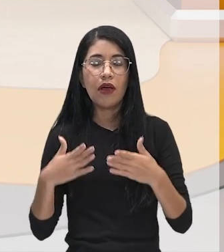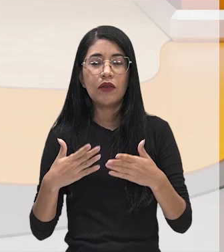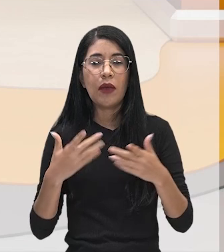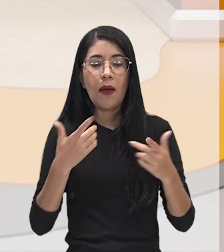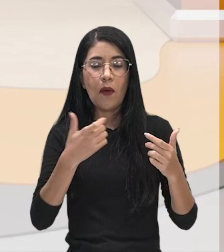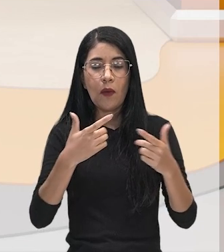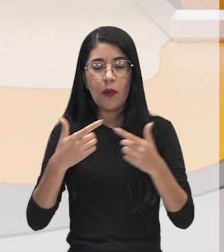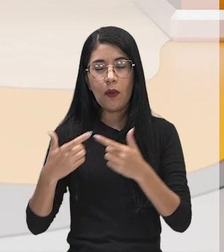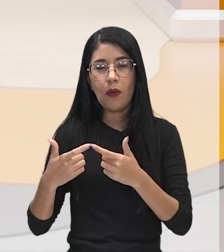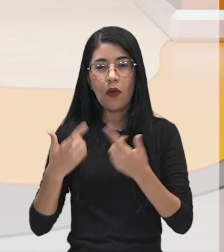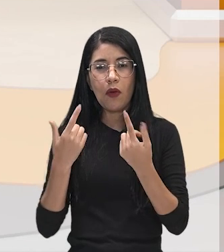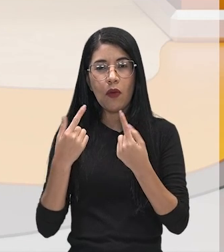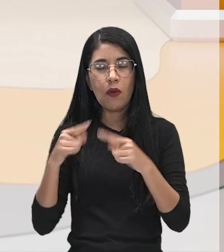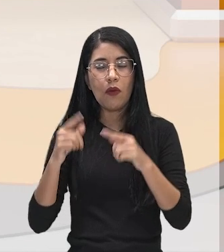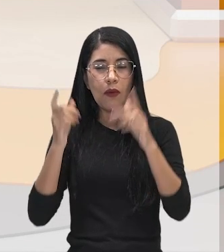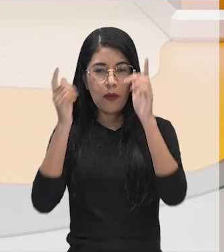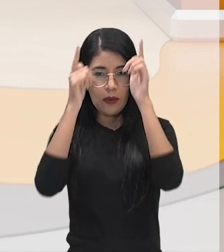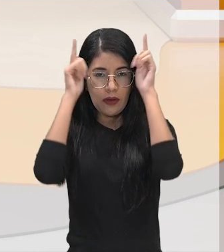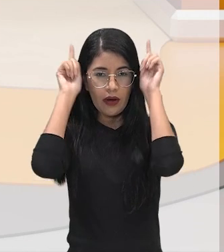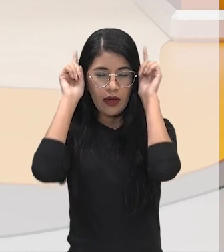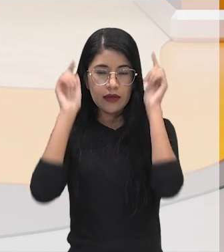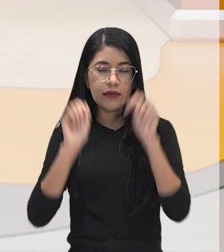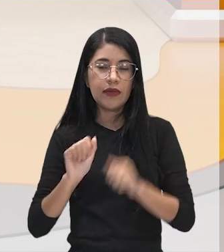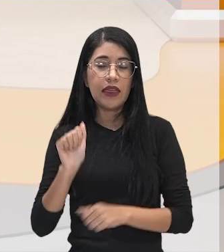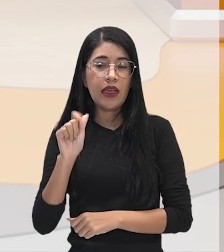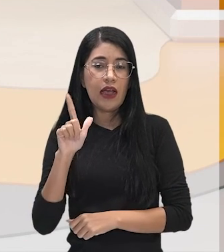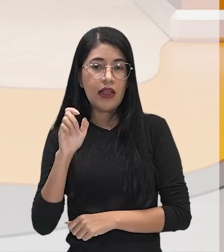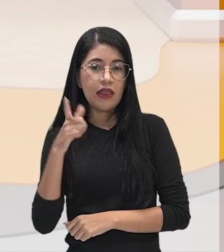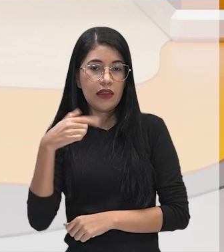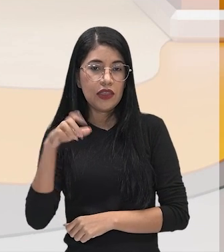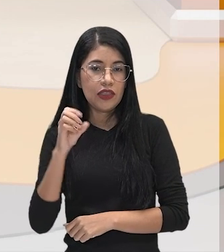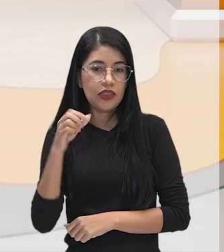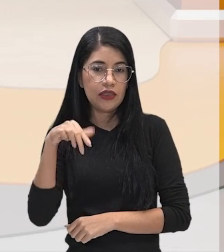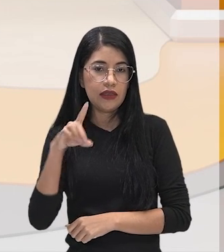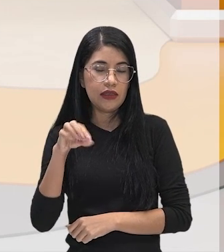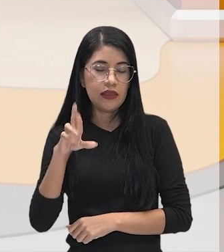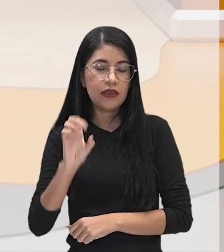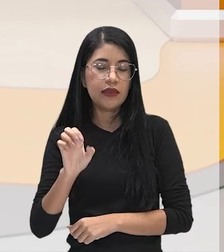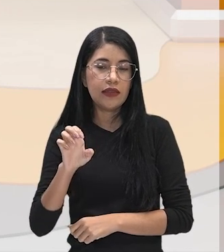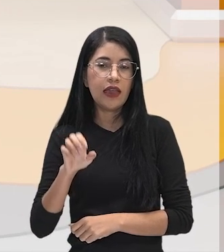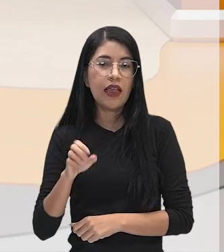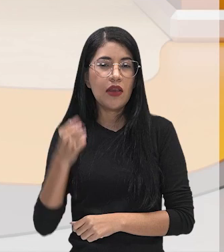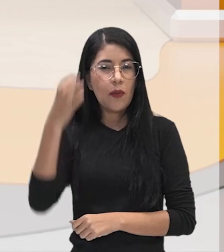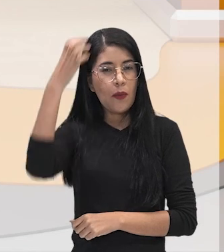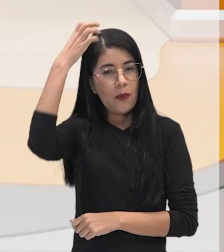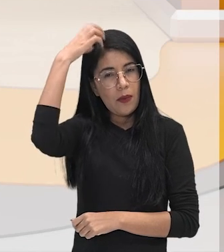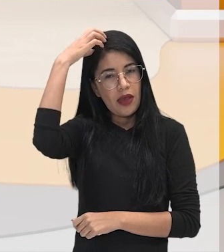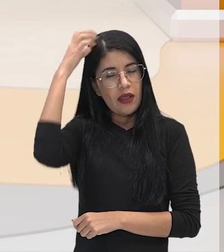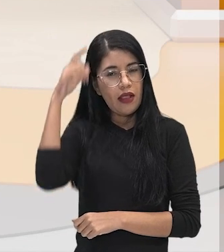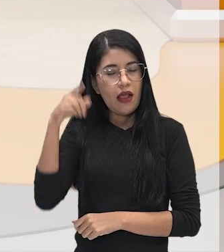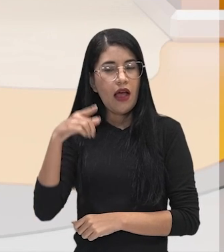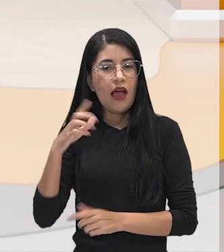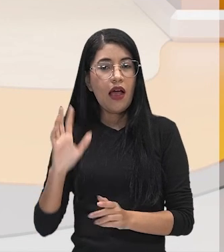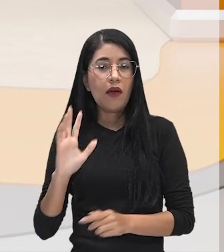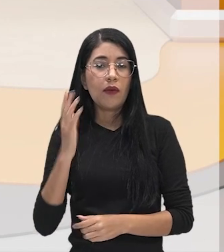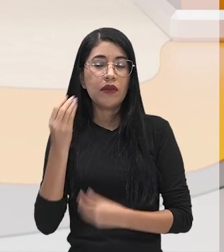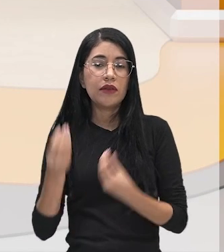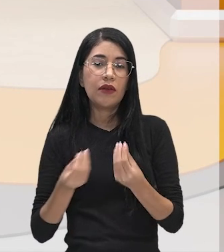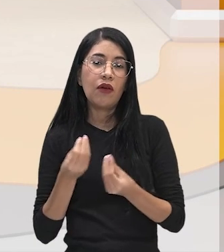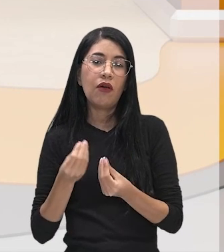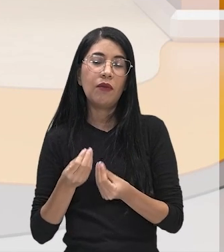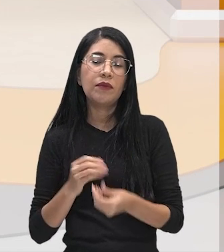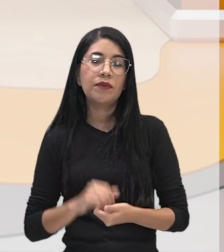com os gregos. E, claro, né, o Alexandre o Grande, o rei da Macedônia, quando as guerras acontecem, o que ele faz